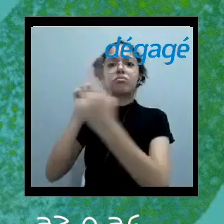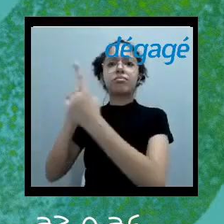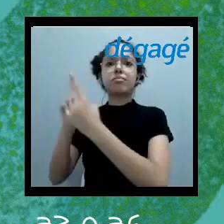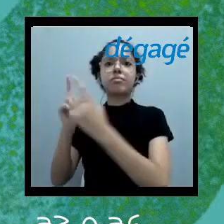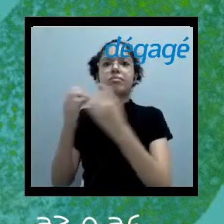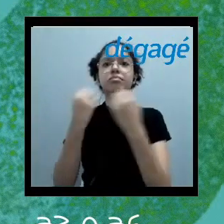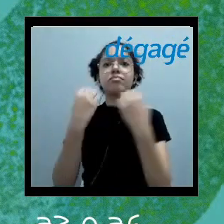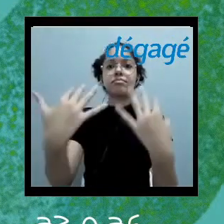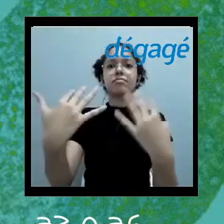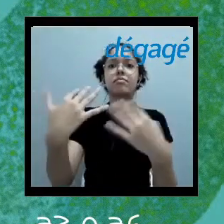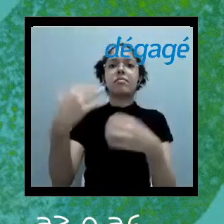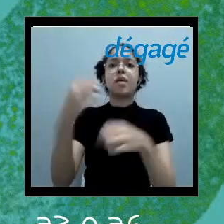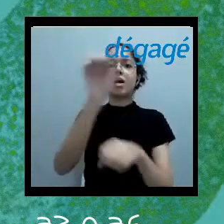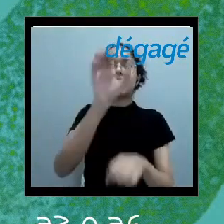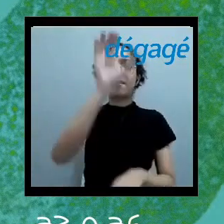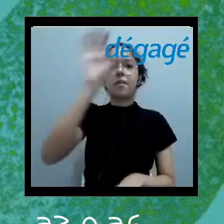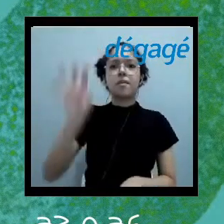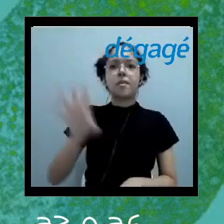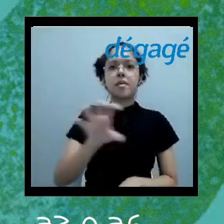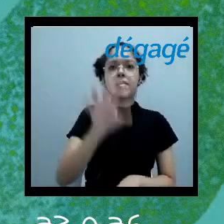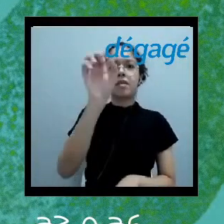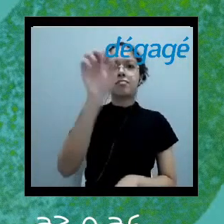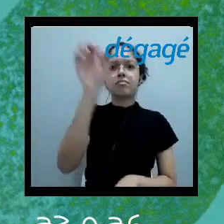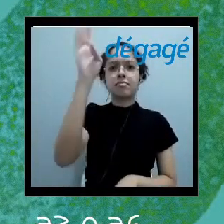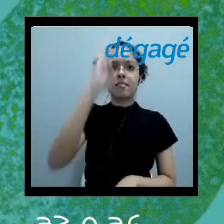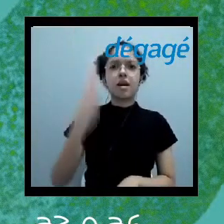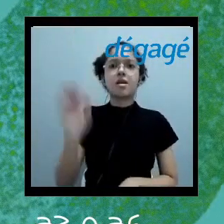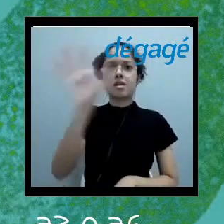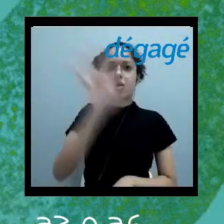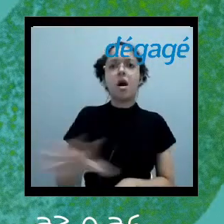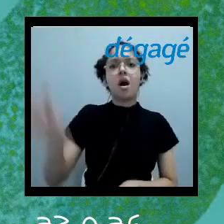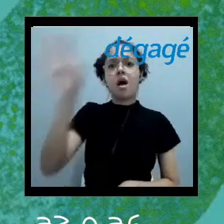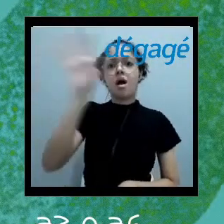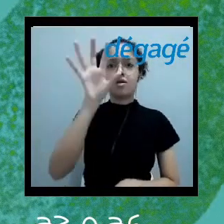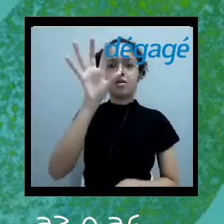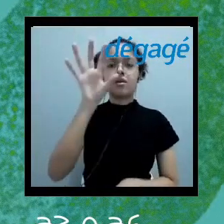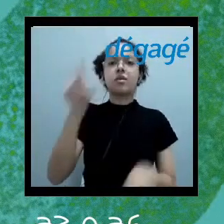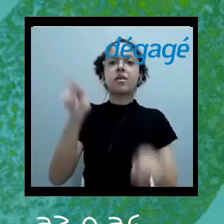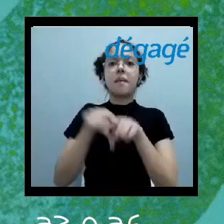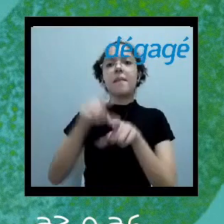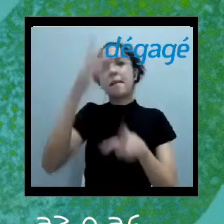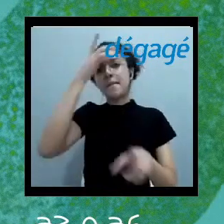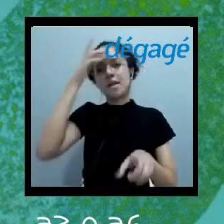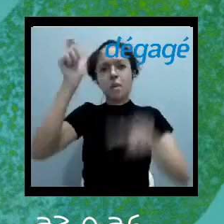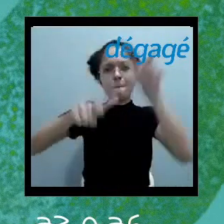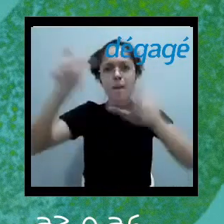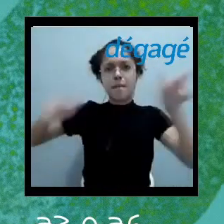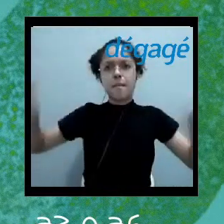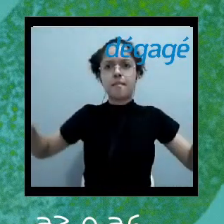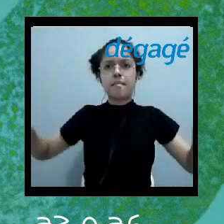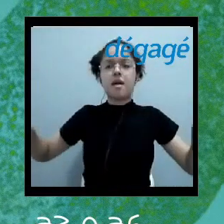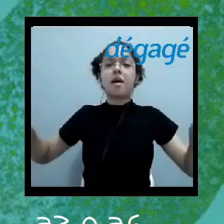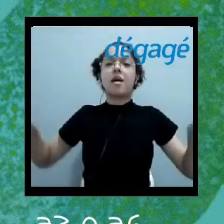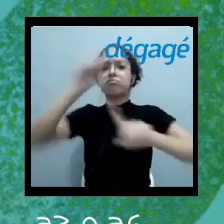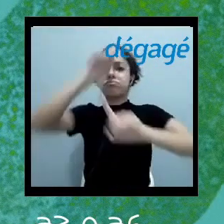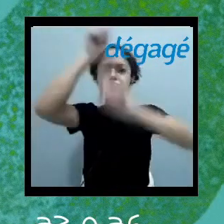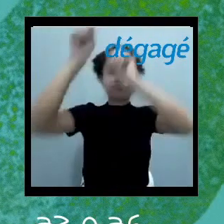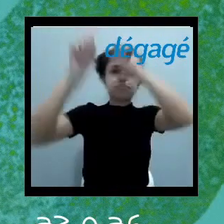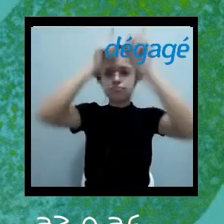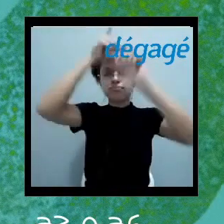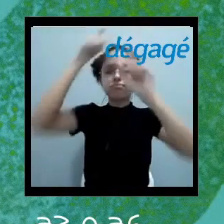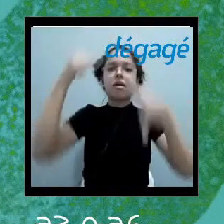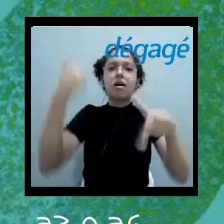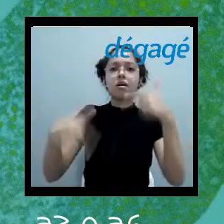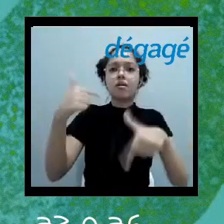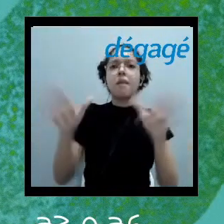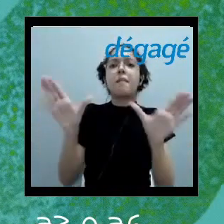cidades, comunidades, lugares, em suas potências criativas, trabalhos,